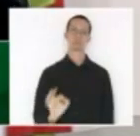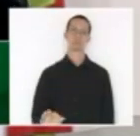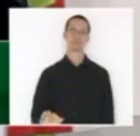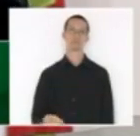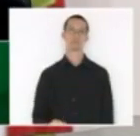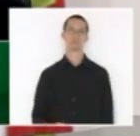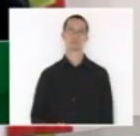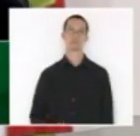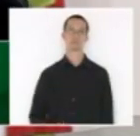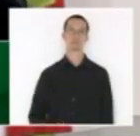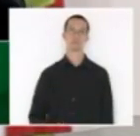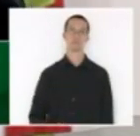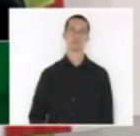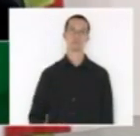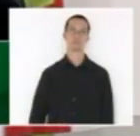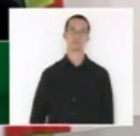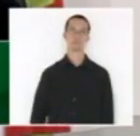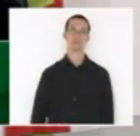Aumentaram,